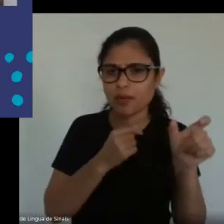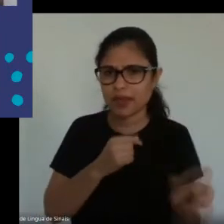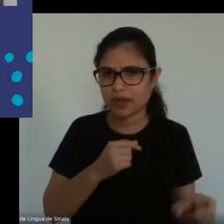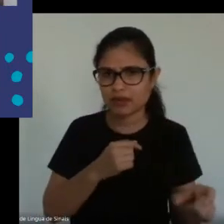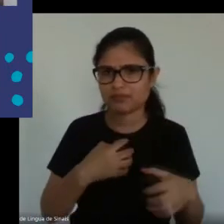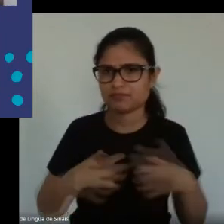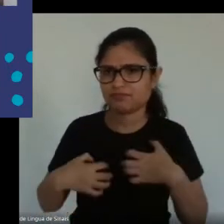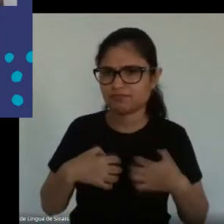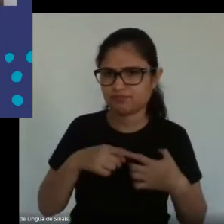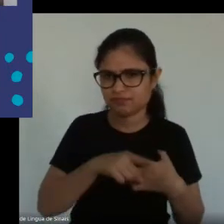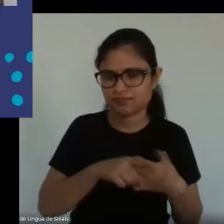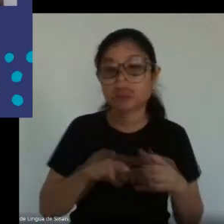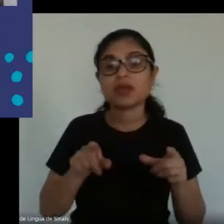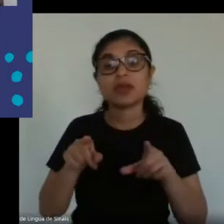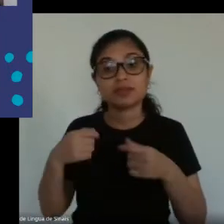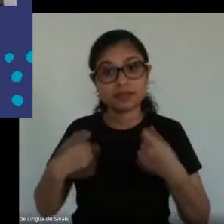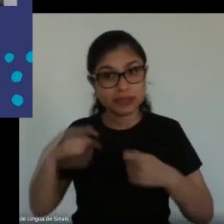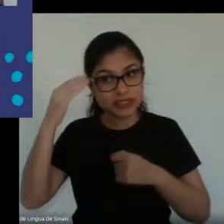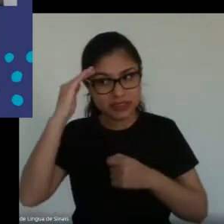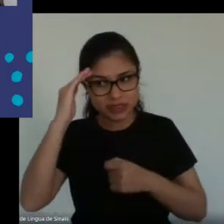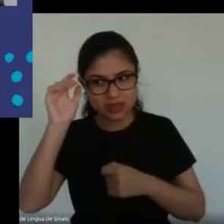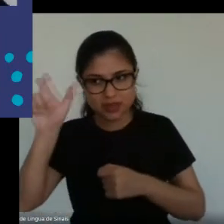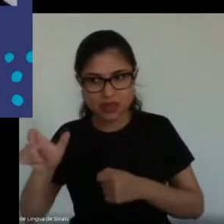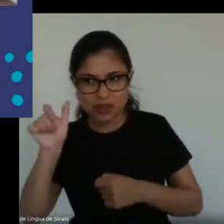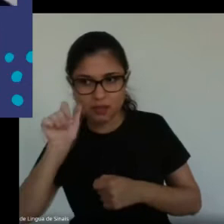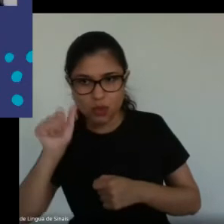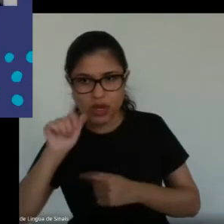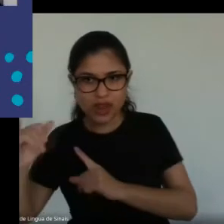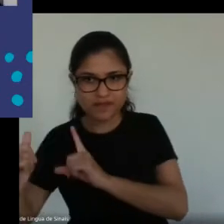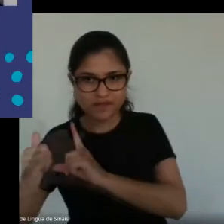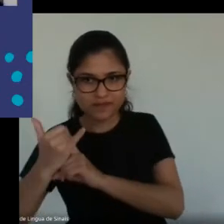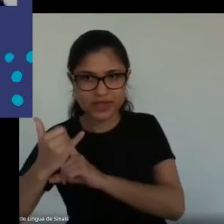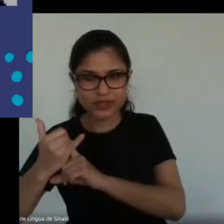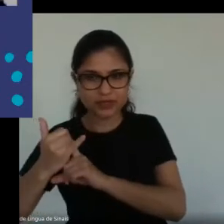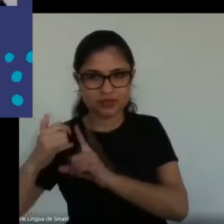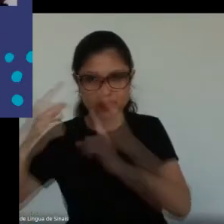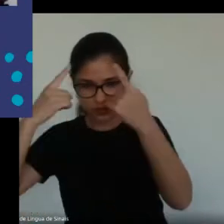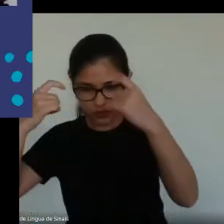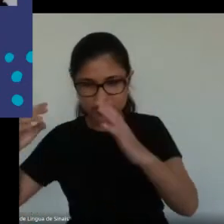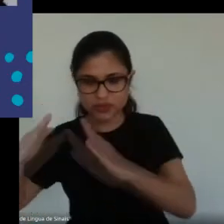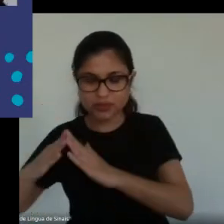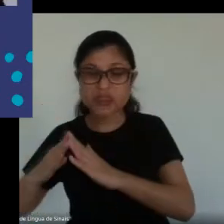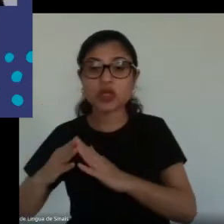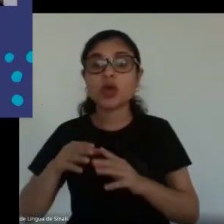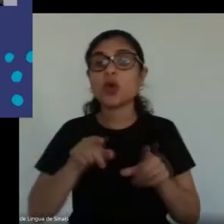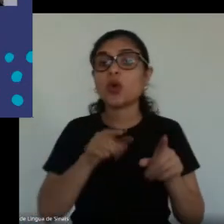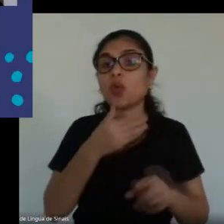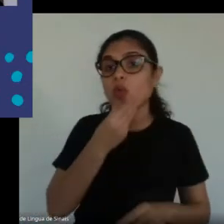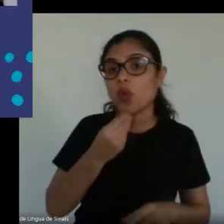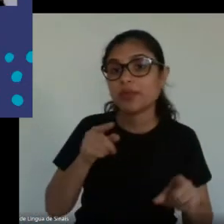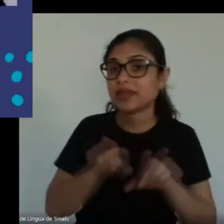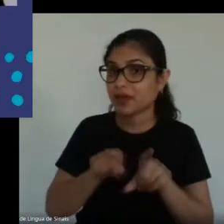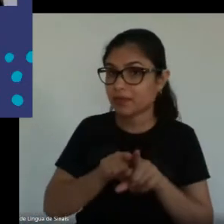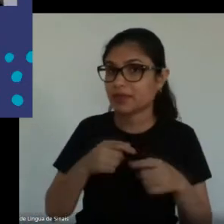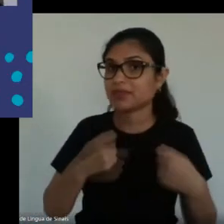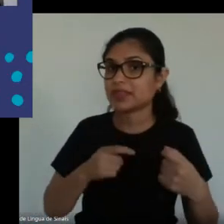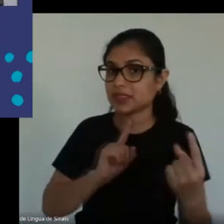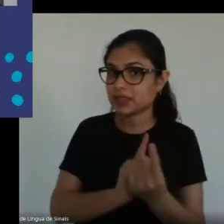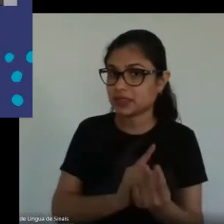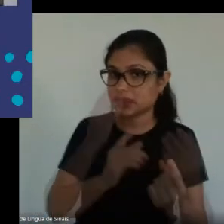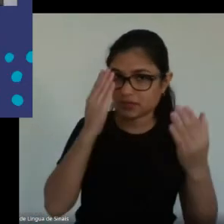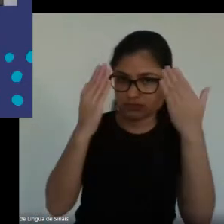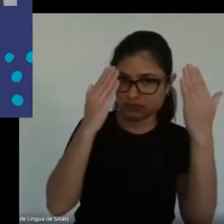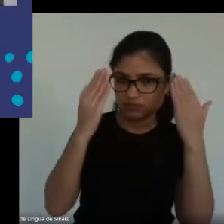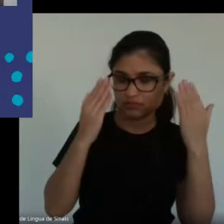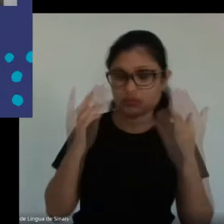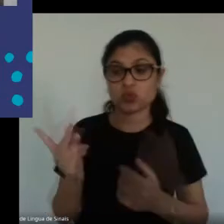os acompanhamentos da mulher vítima de violência doméstica, esses homens também precisam de acompanhamento, tá? Então, a gente tem que